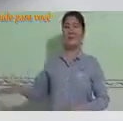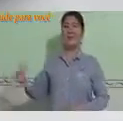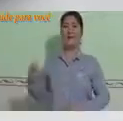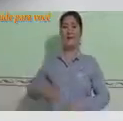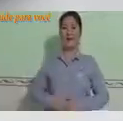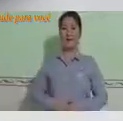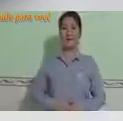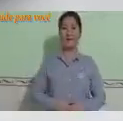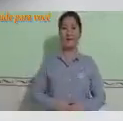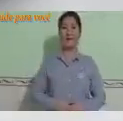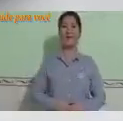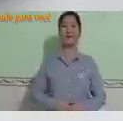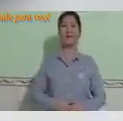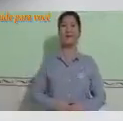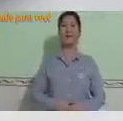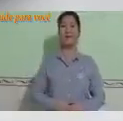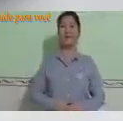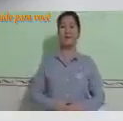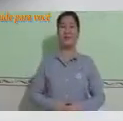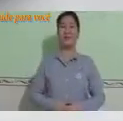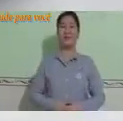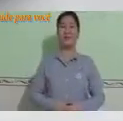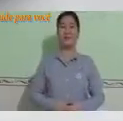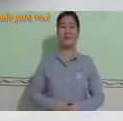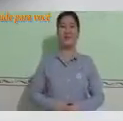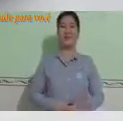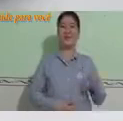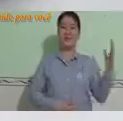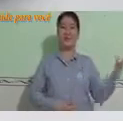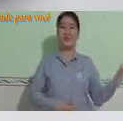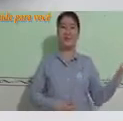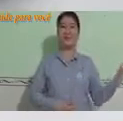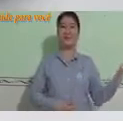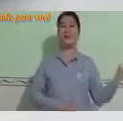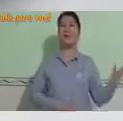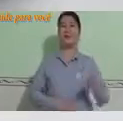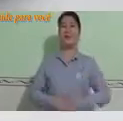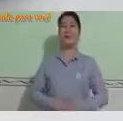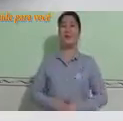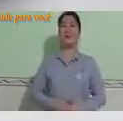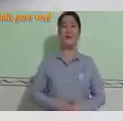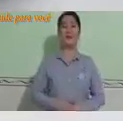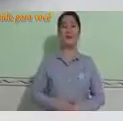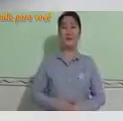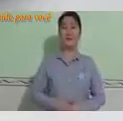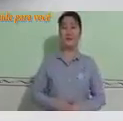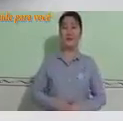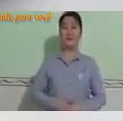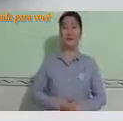RSEITAPAR 1 COPODE 200 ml de zoroca SIRO 2 medidas rasas de açúcar,